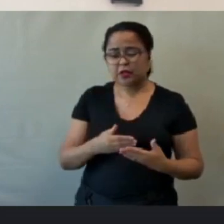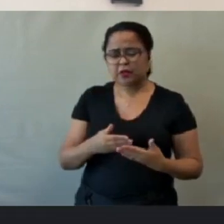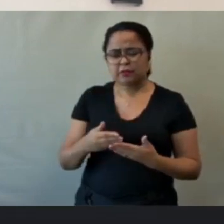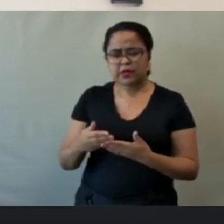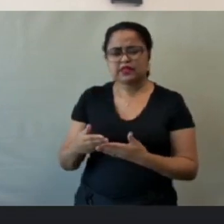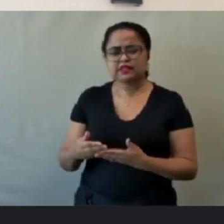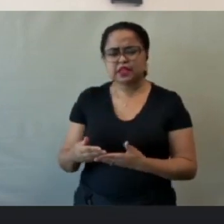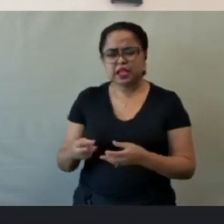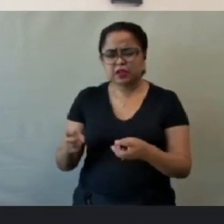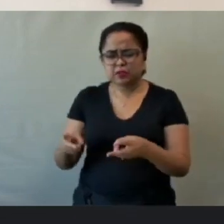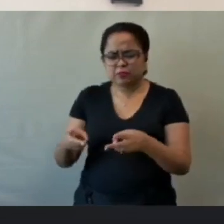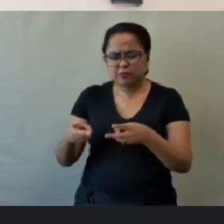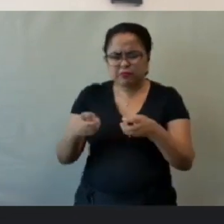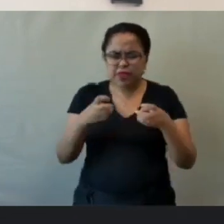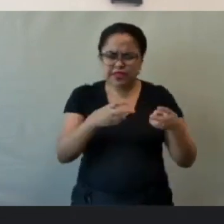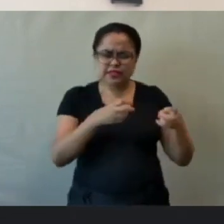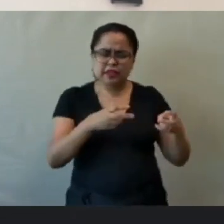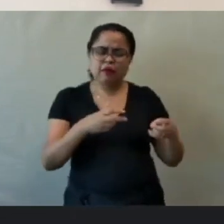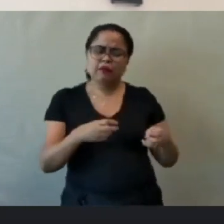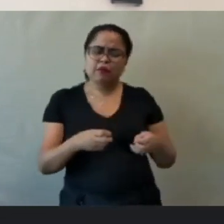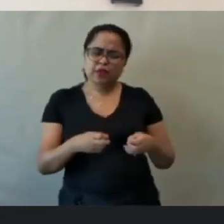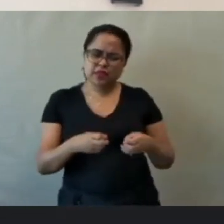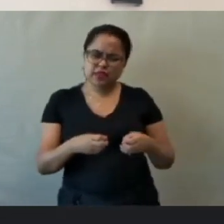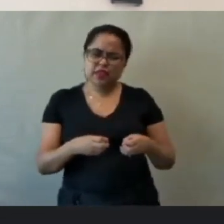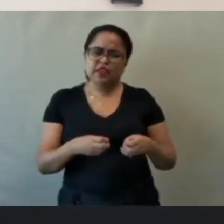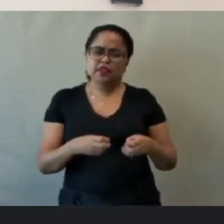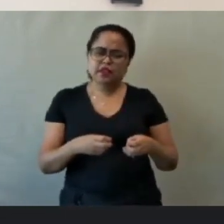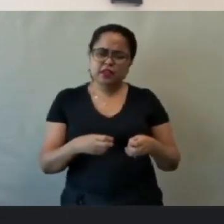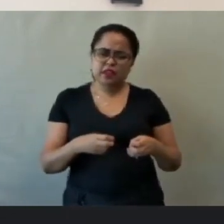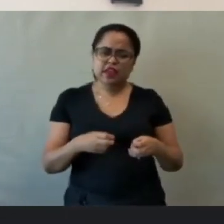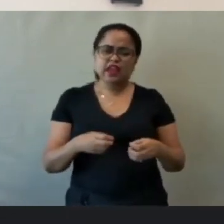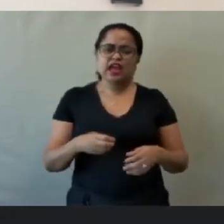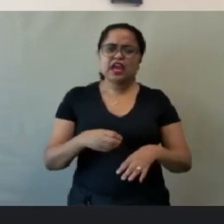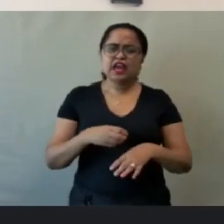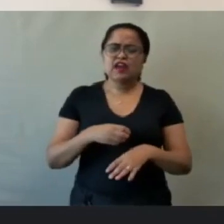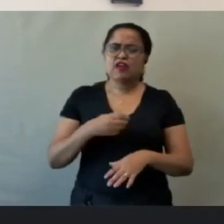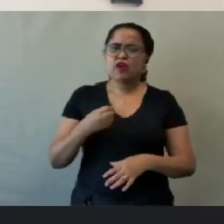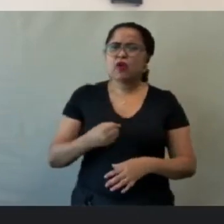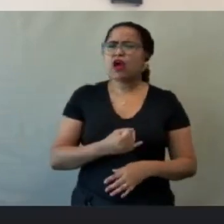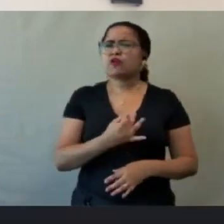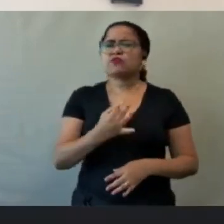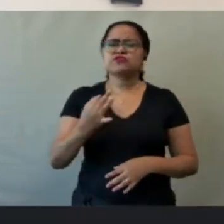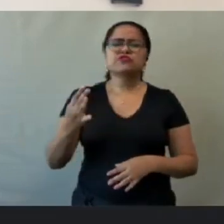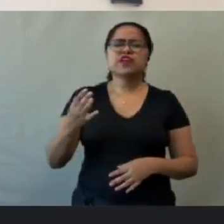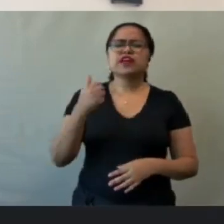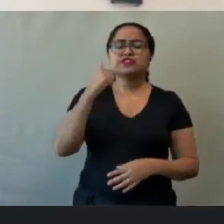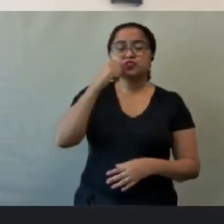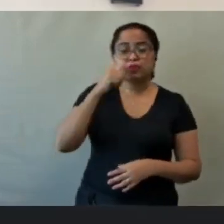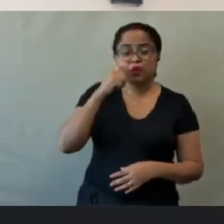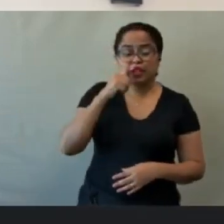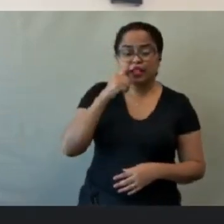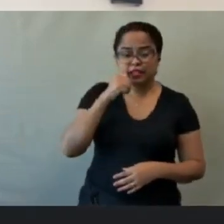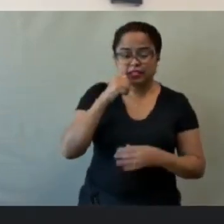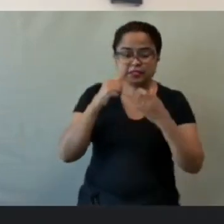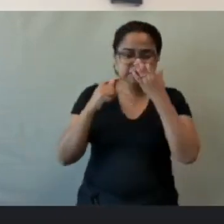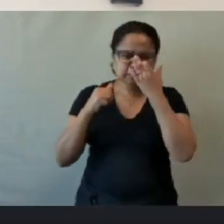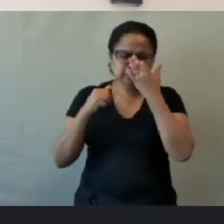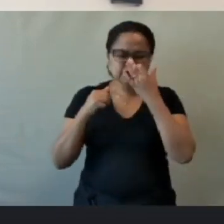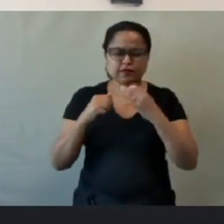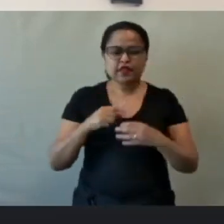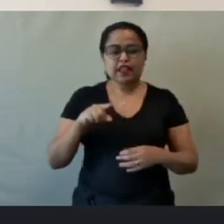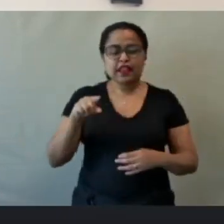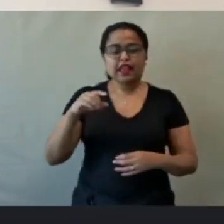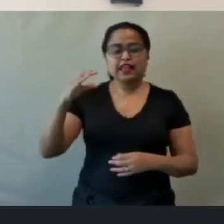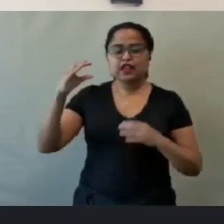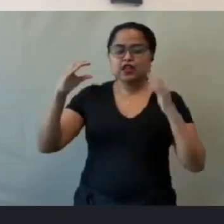não perceber a quantidade de mulheres que tem nessa Câmara de Vereadores, viu? Porque, ao contrário do meu estado, na nossa Câmara de Vereadores de Cuiabá, nós